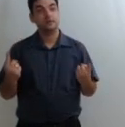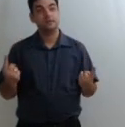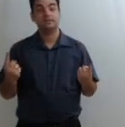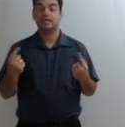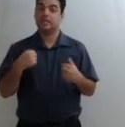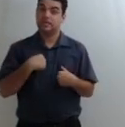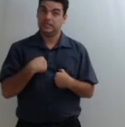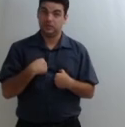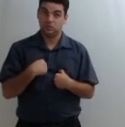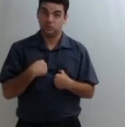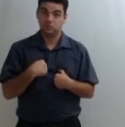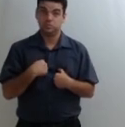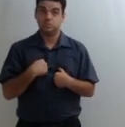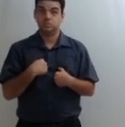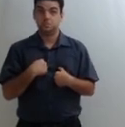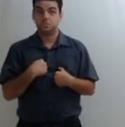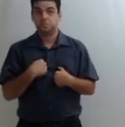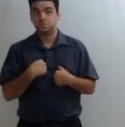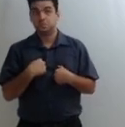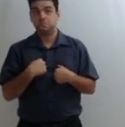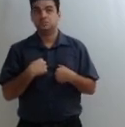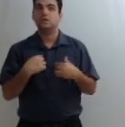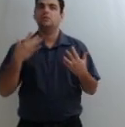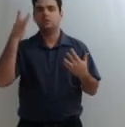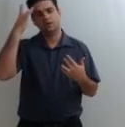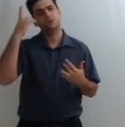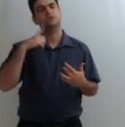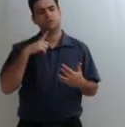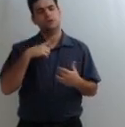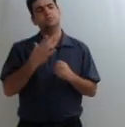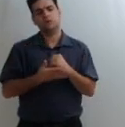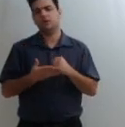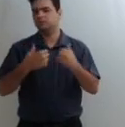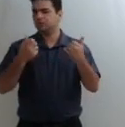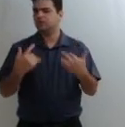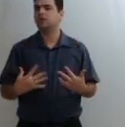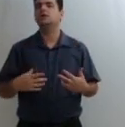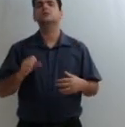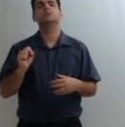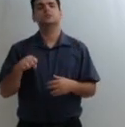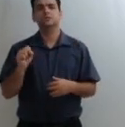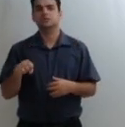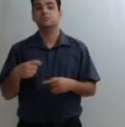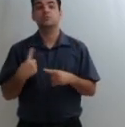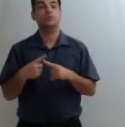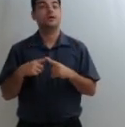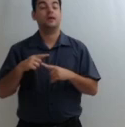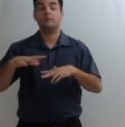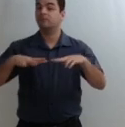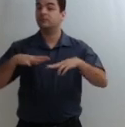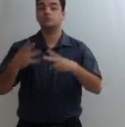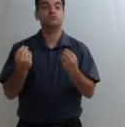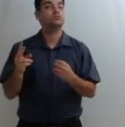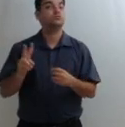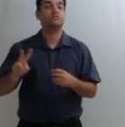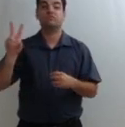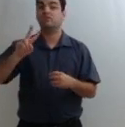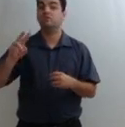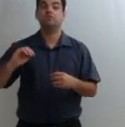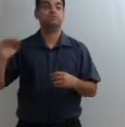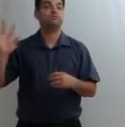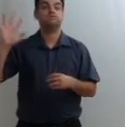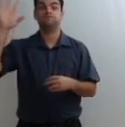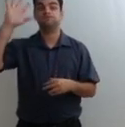parece, encontra-se sim fundamentada, motivada na movimentação de altos valores em empresas relacionadas ao